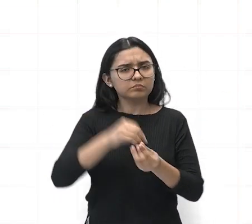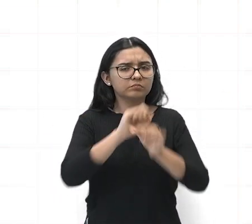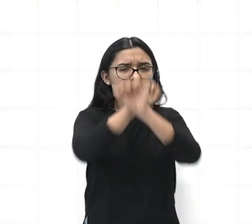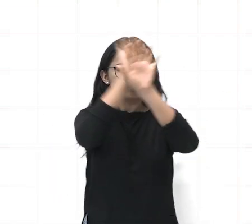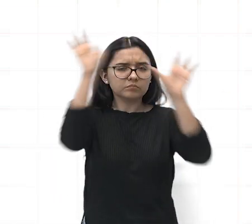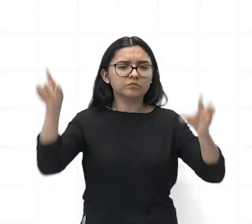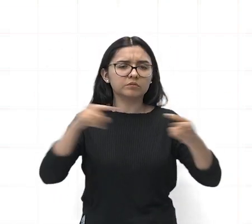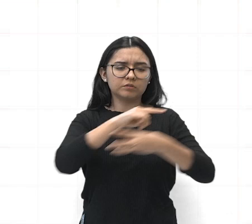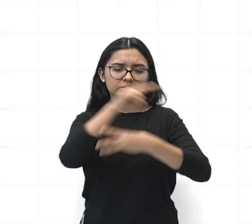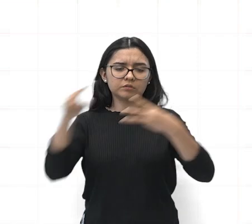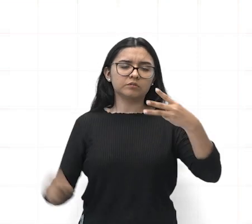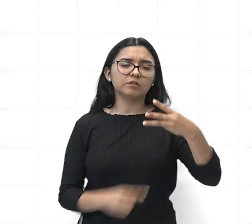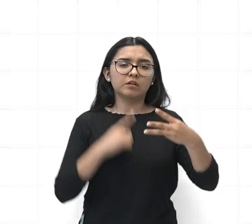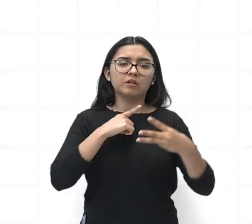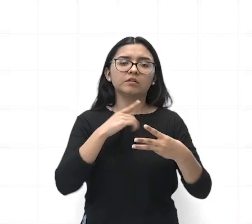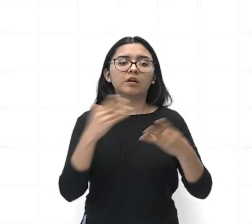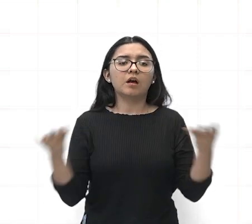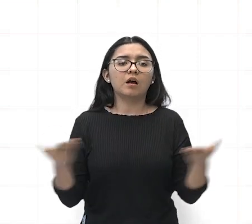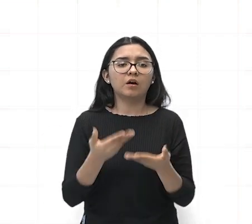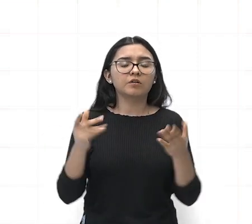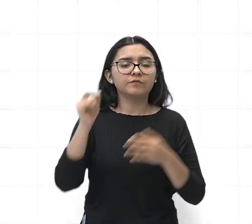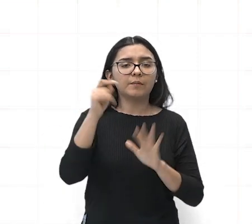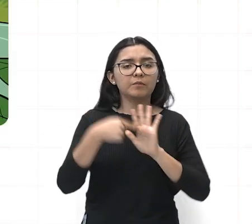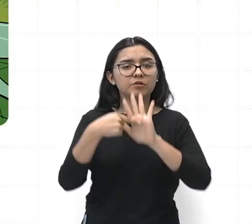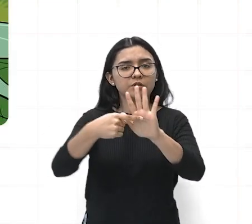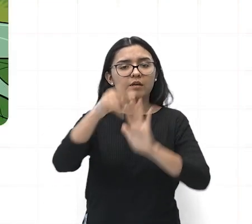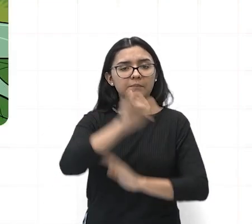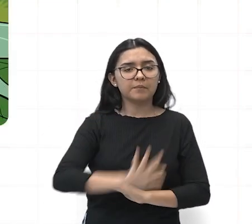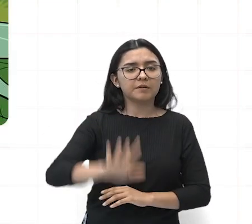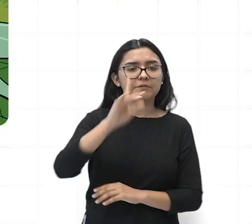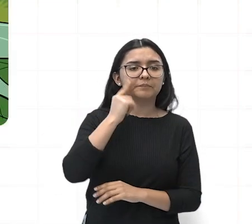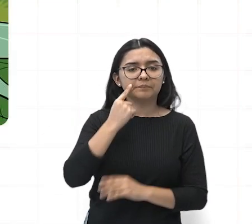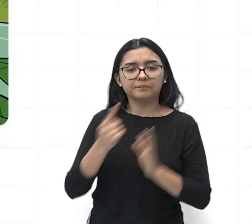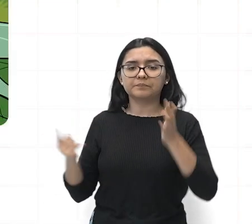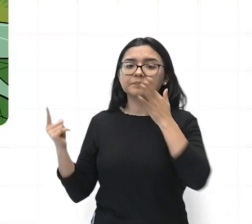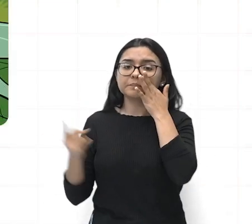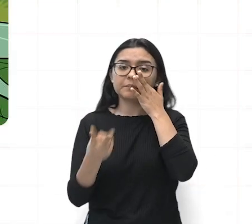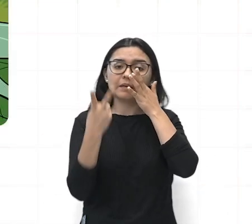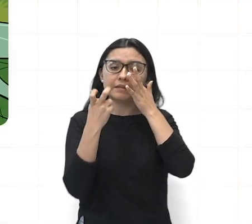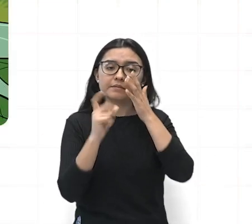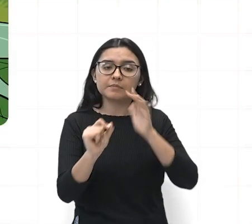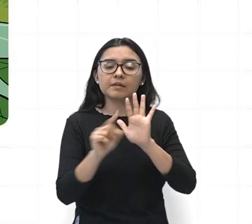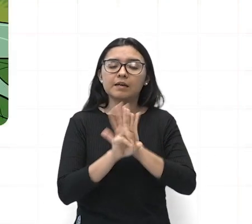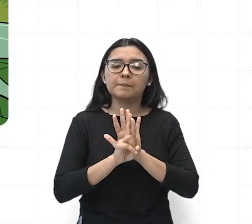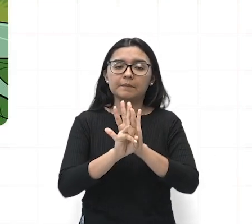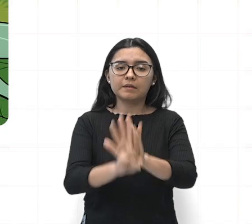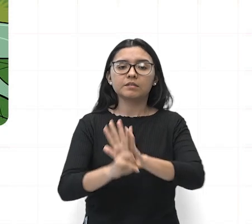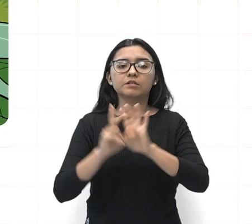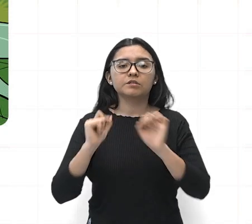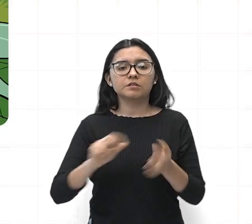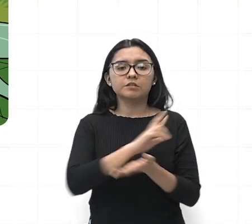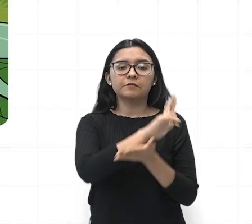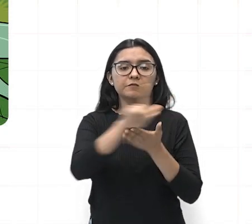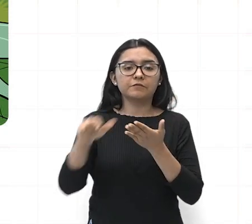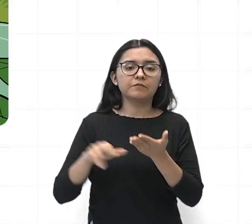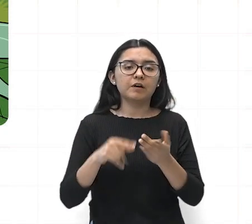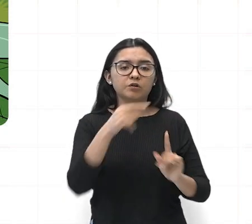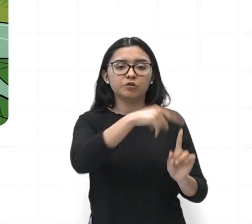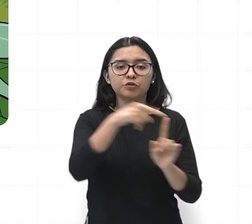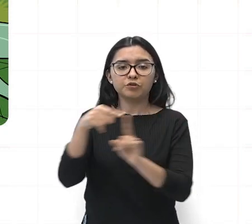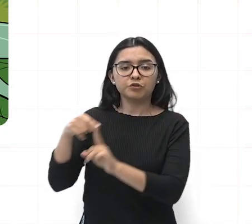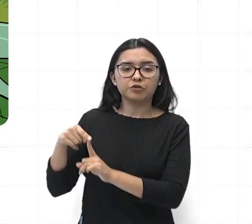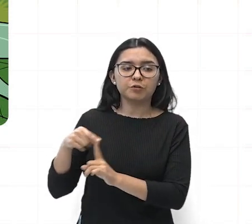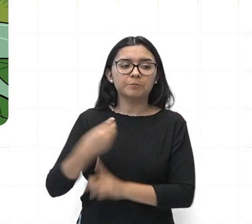melhor esses 3 níveis, a gente vai para uma imagem. Nessa imagem está representados esses diferentes níveis